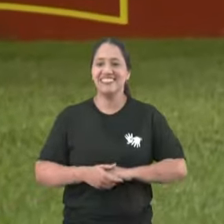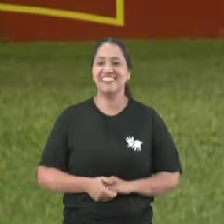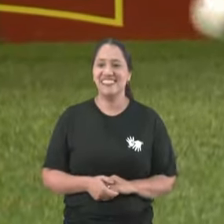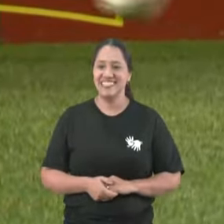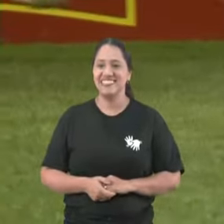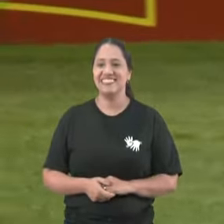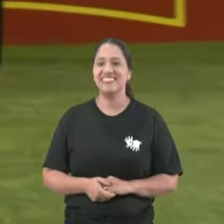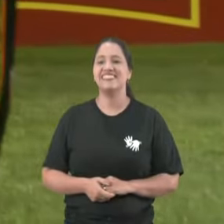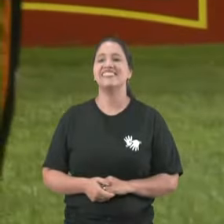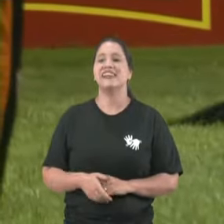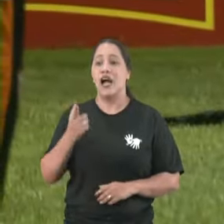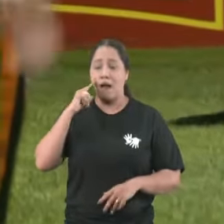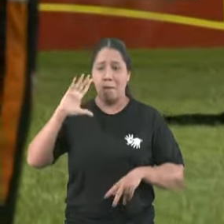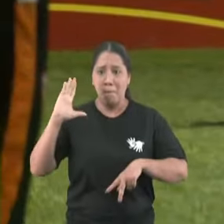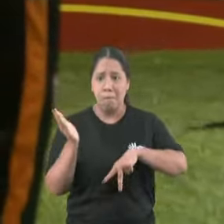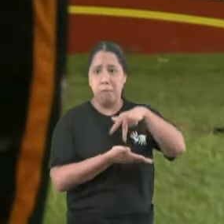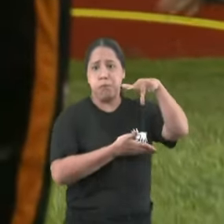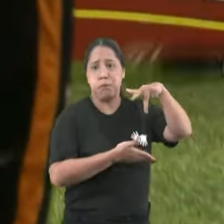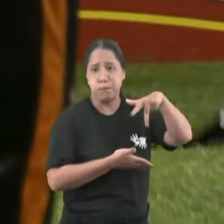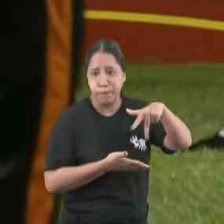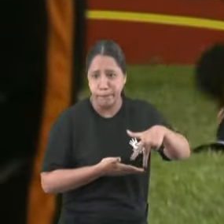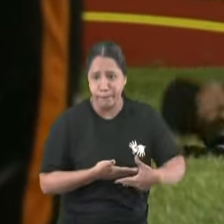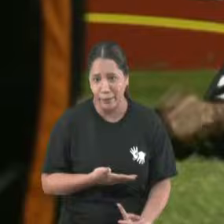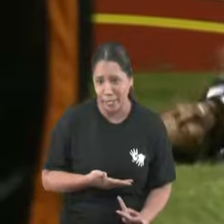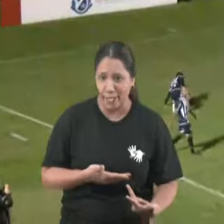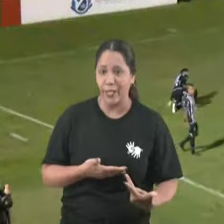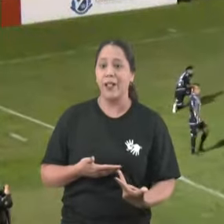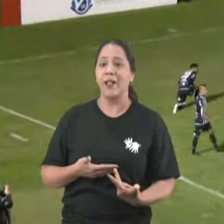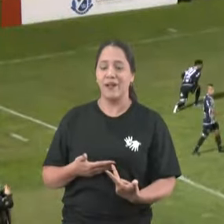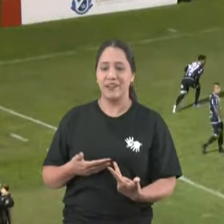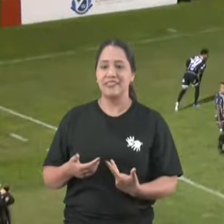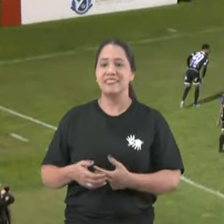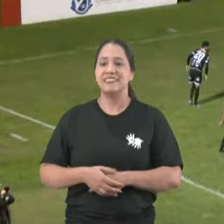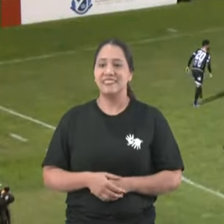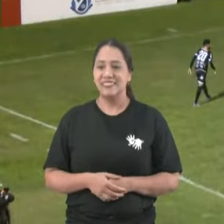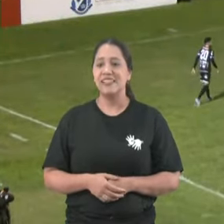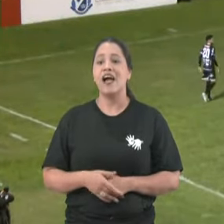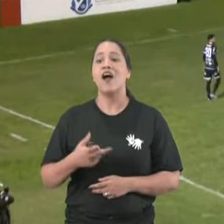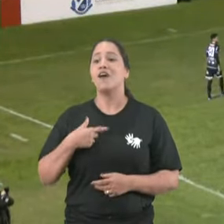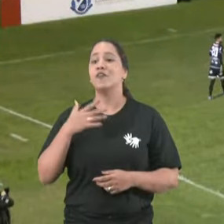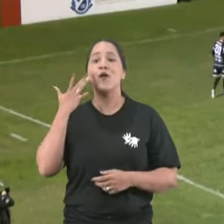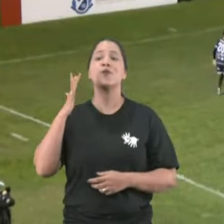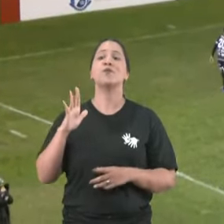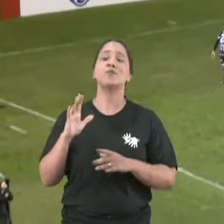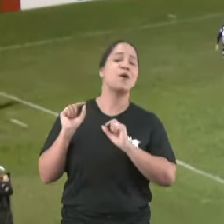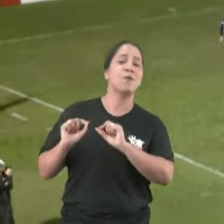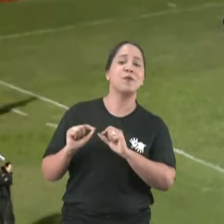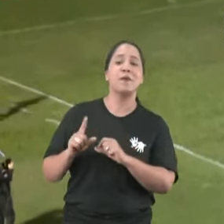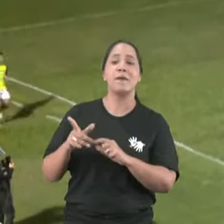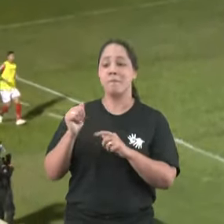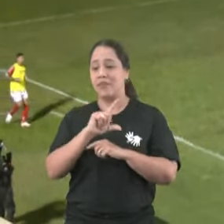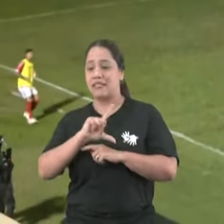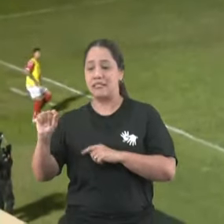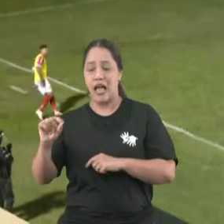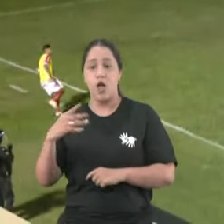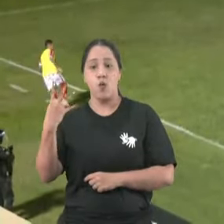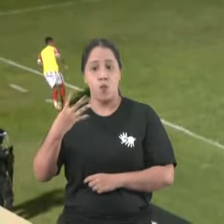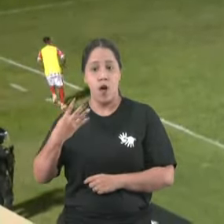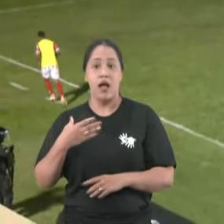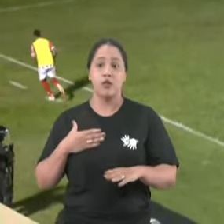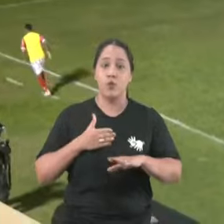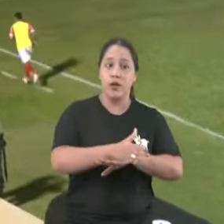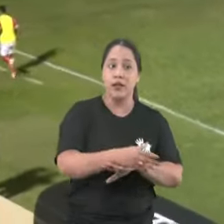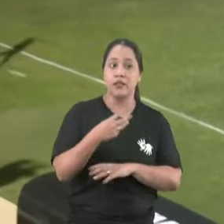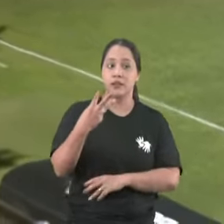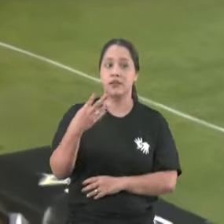Não, Baiana. Você já ganhou cocada semana passada. Camisa 4, Simon deixa o campo. Simon com a 4, entra o